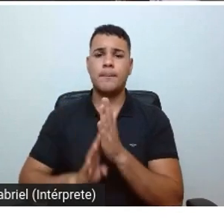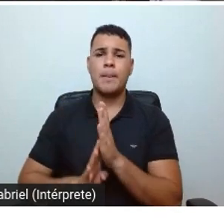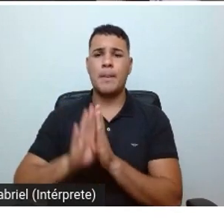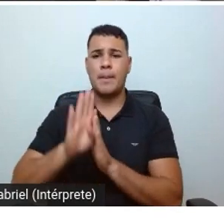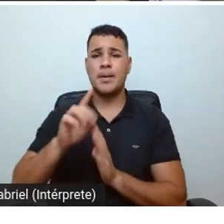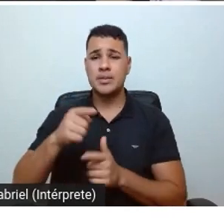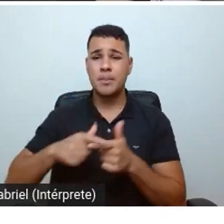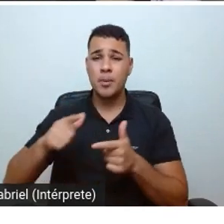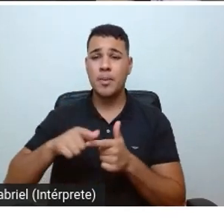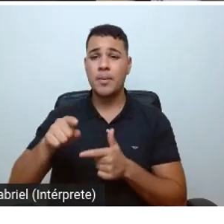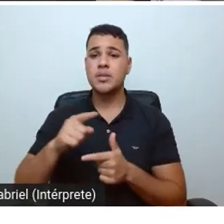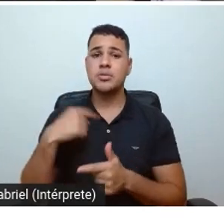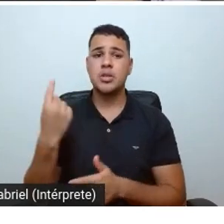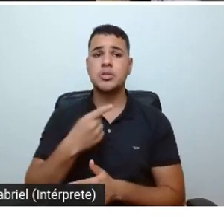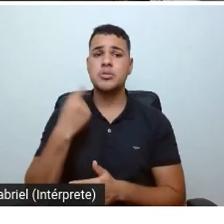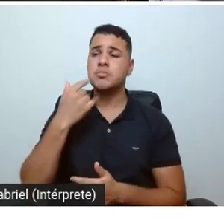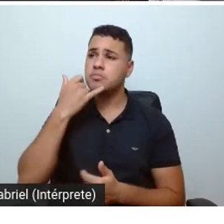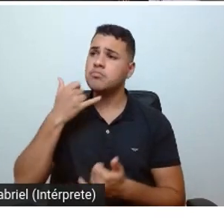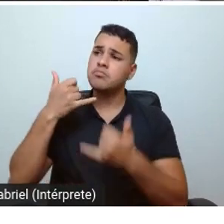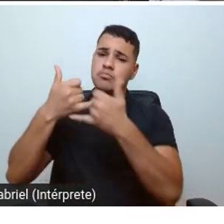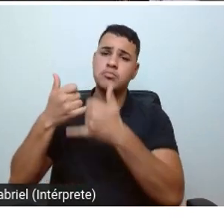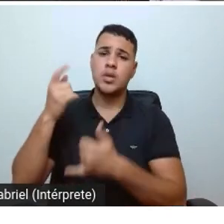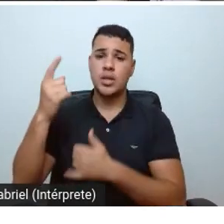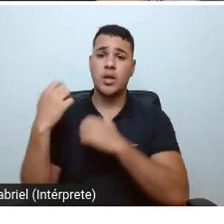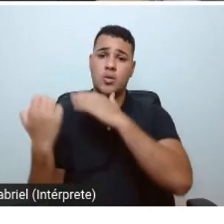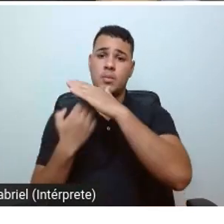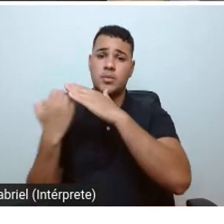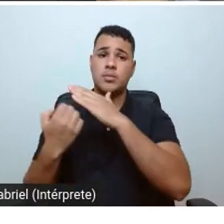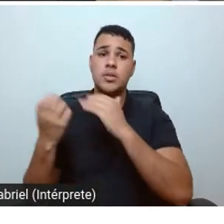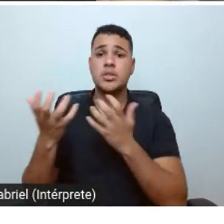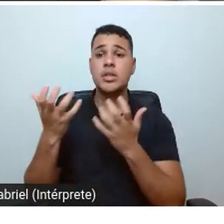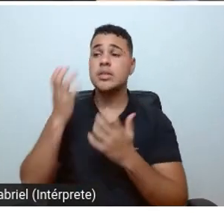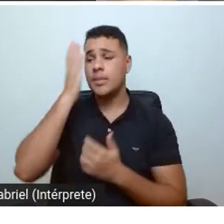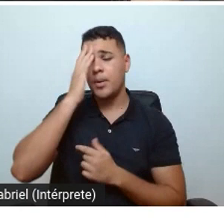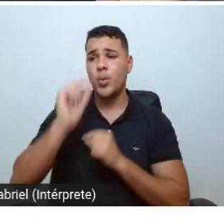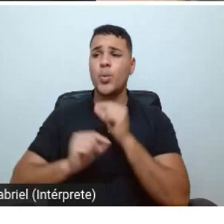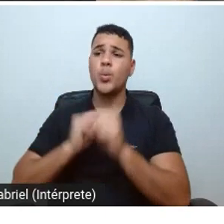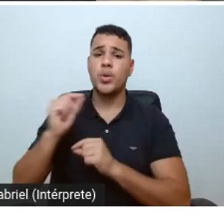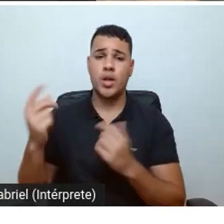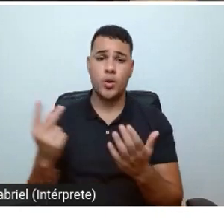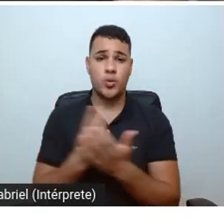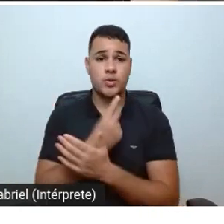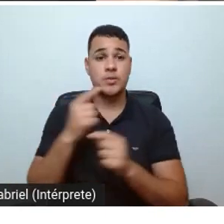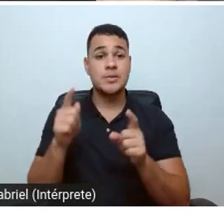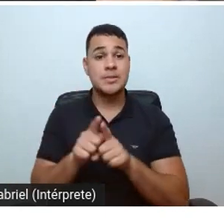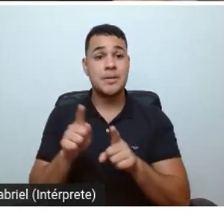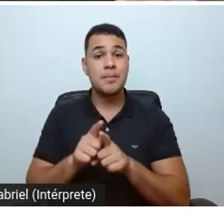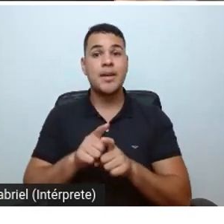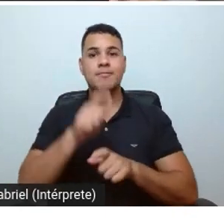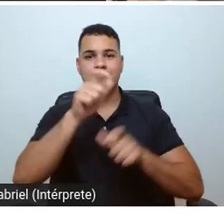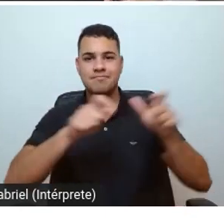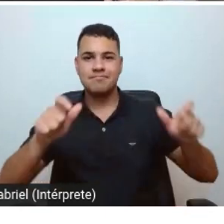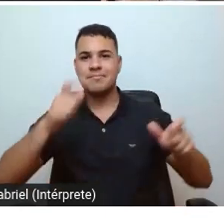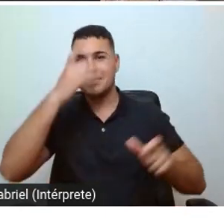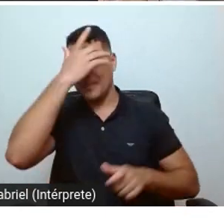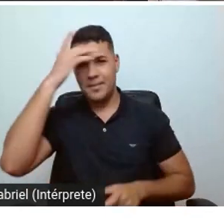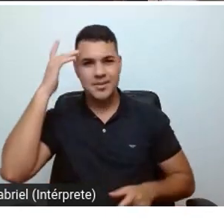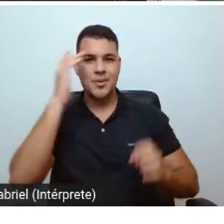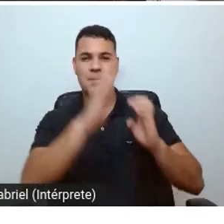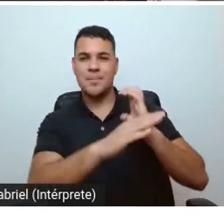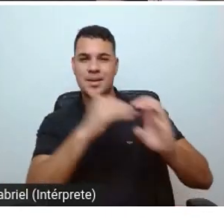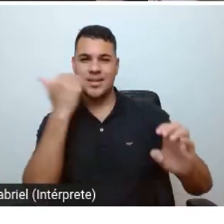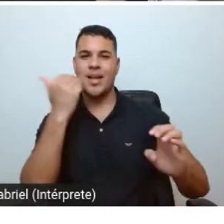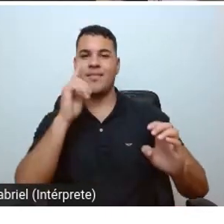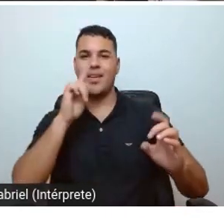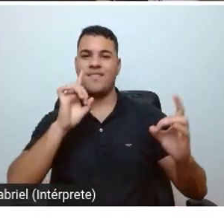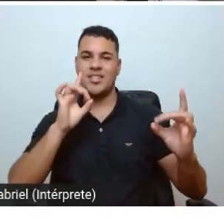esse contratante para entender o que estava acontecendo. E também avaliando o feedback dos clientes, as mensagens que os